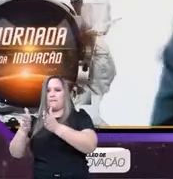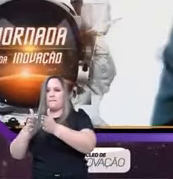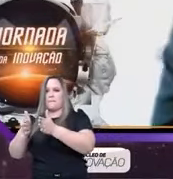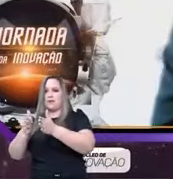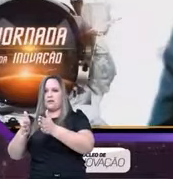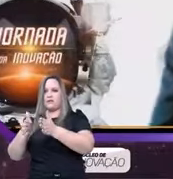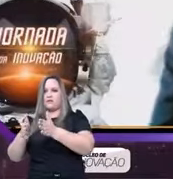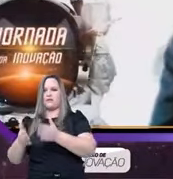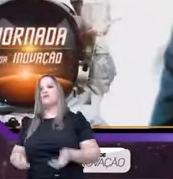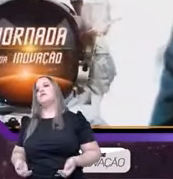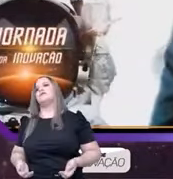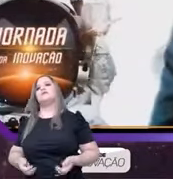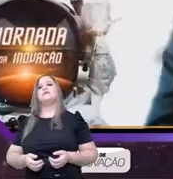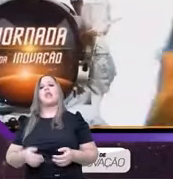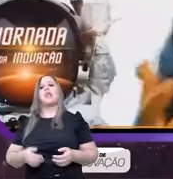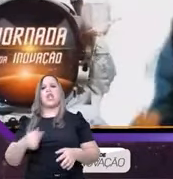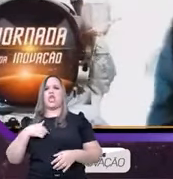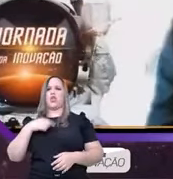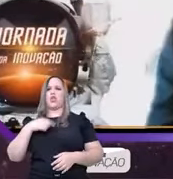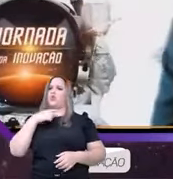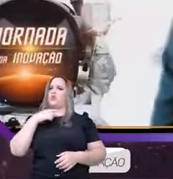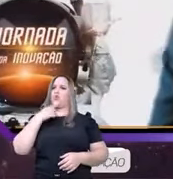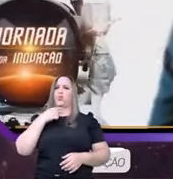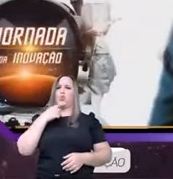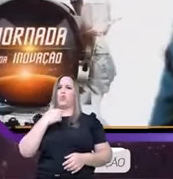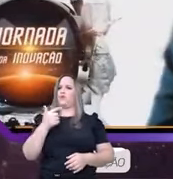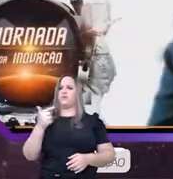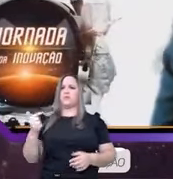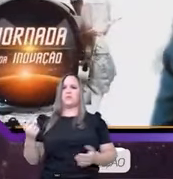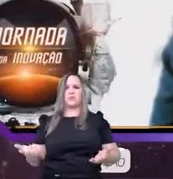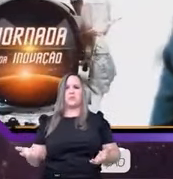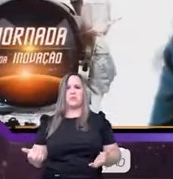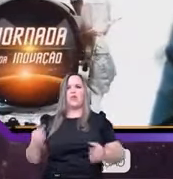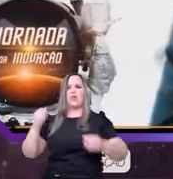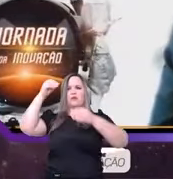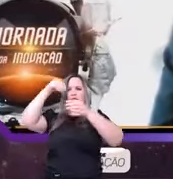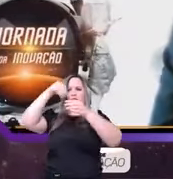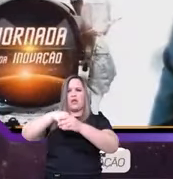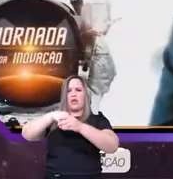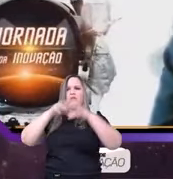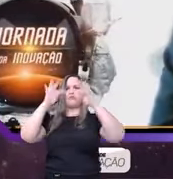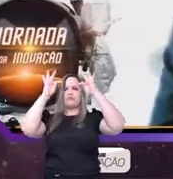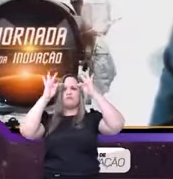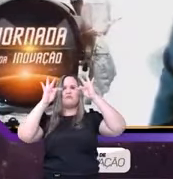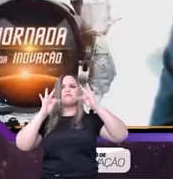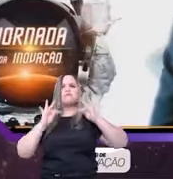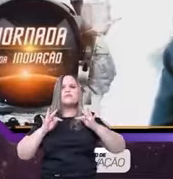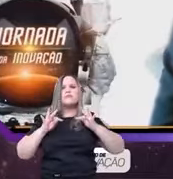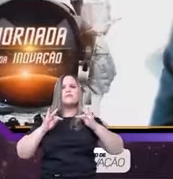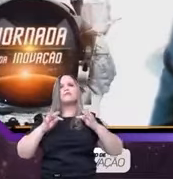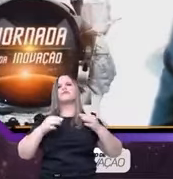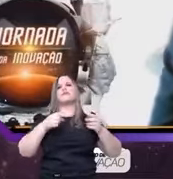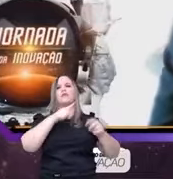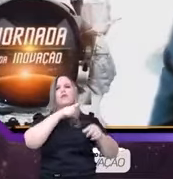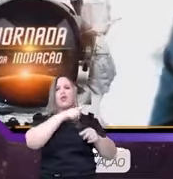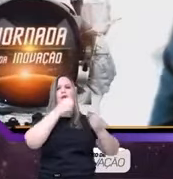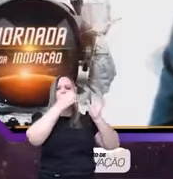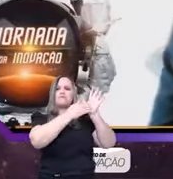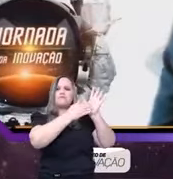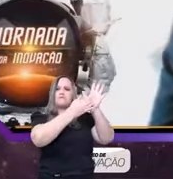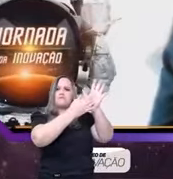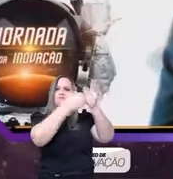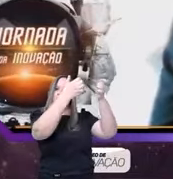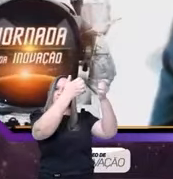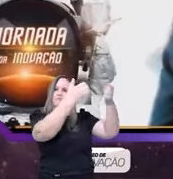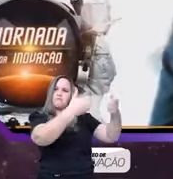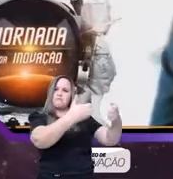dúvida, né, de que dentro do conteúdo, do testemunho que o Dr. Cândido nos apresentou, né,